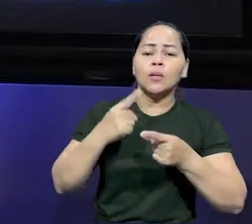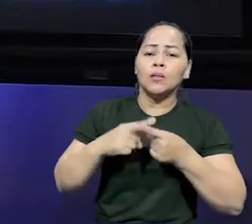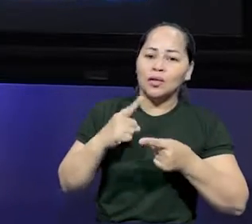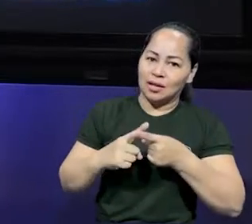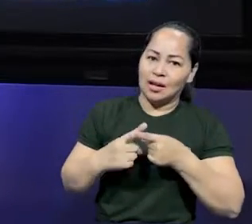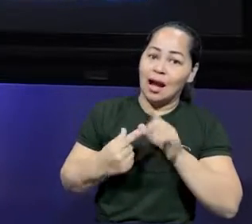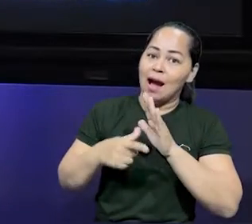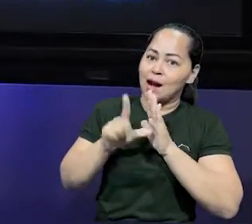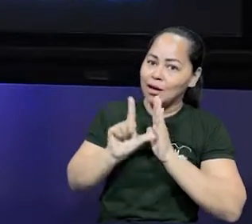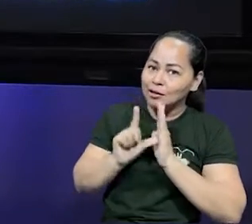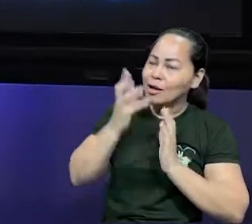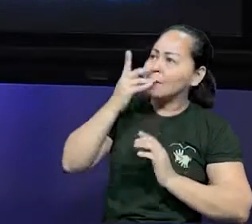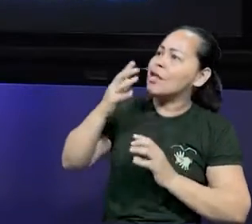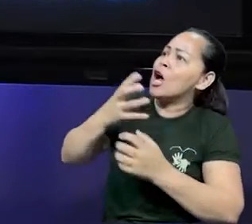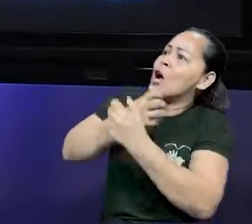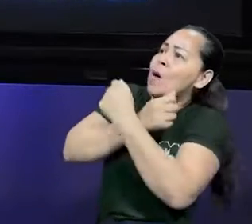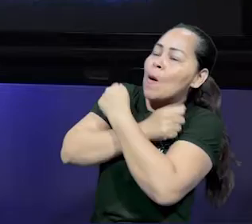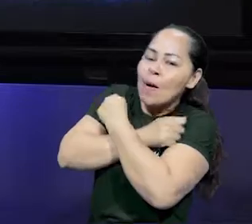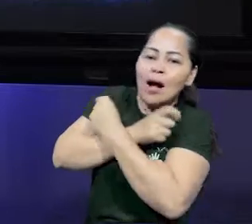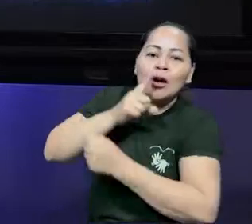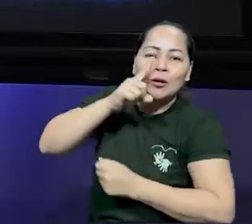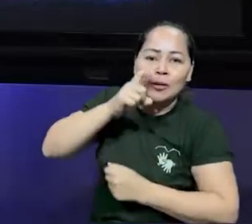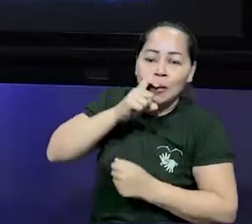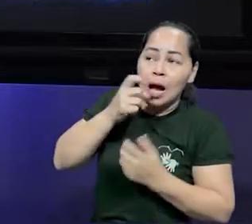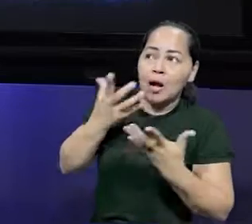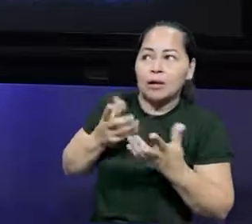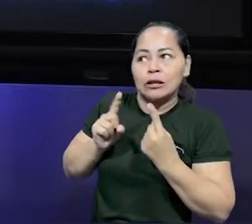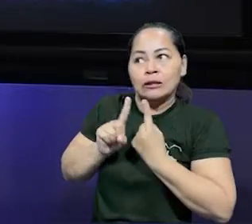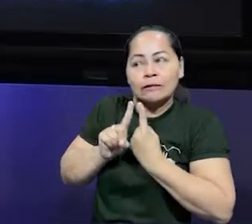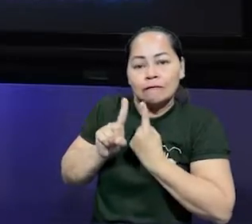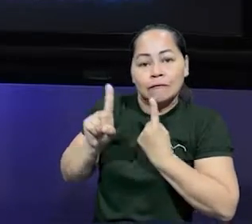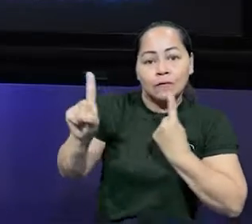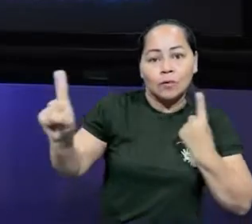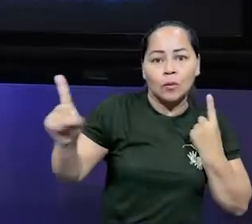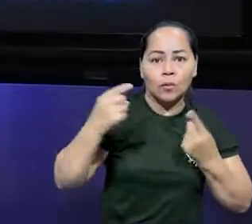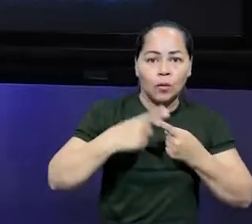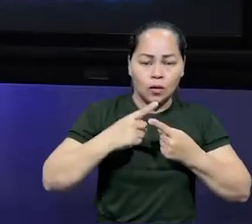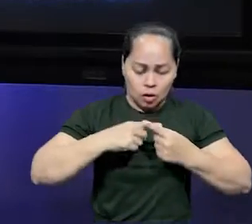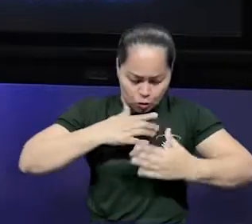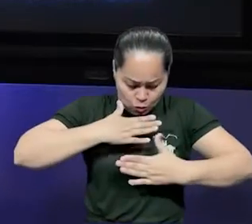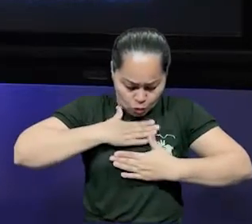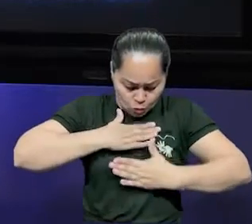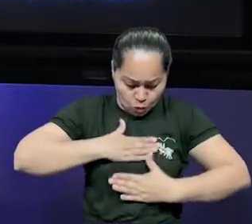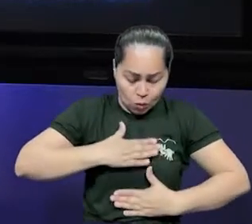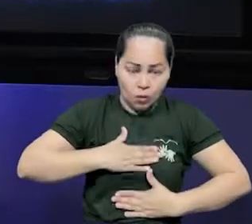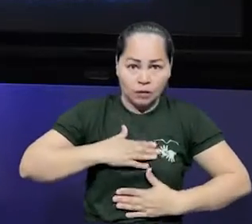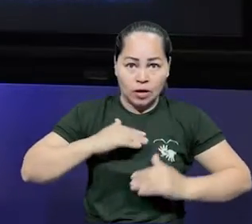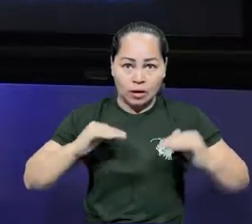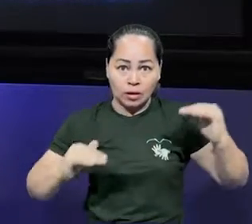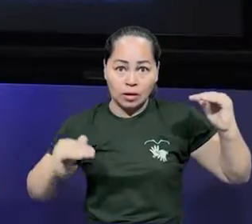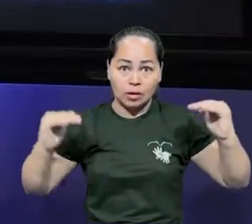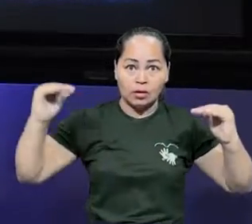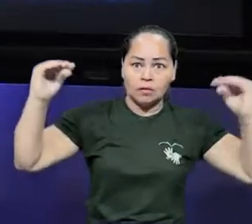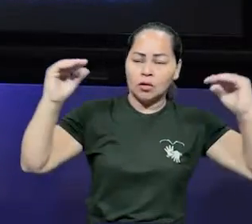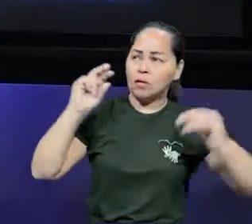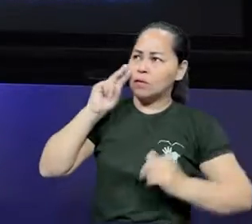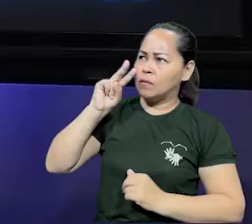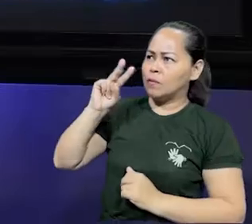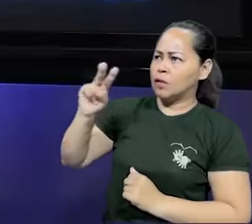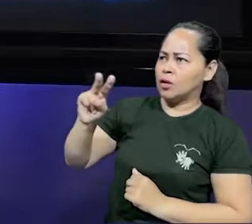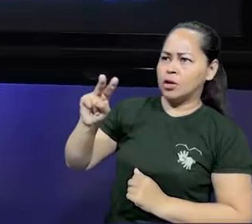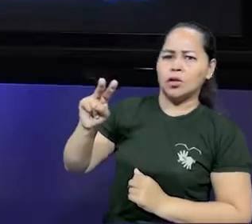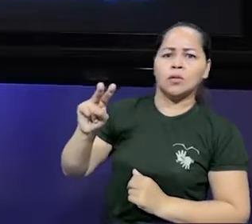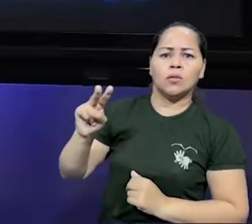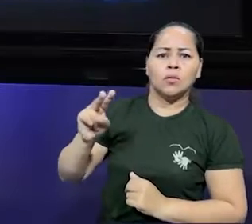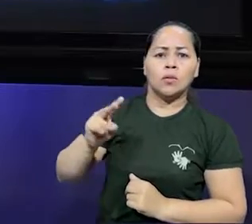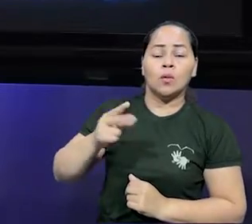porque agora ele está num outro momento, seu corpo se desenvolve, e começa a ver os pais como